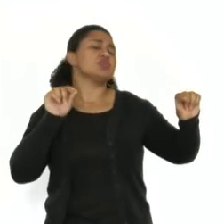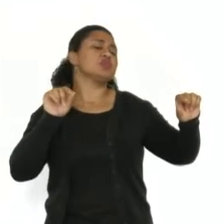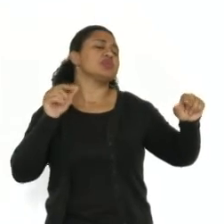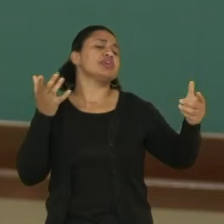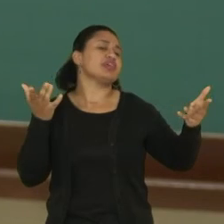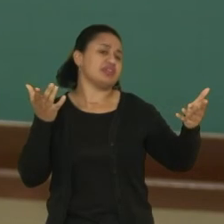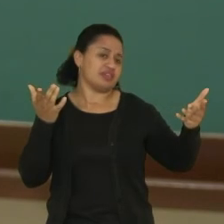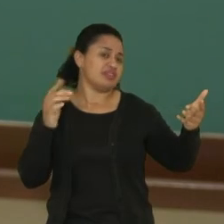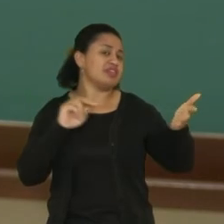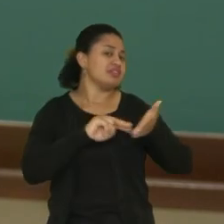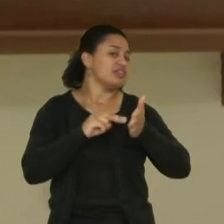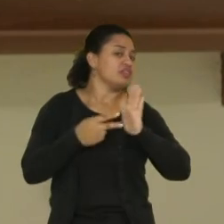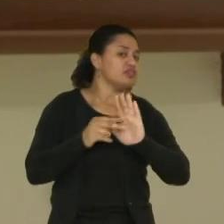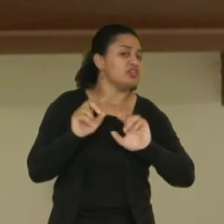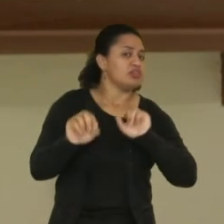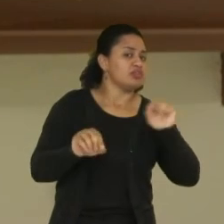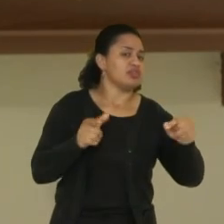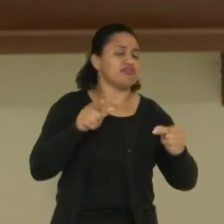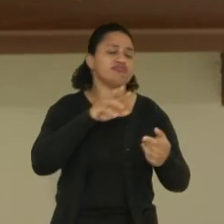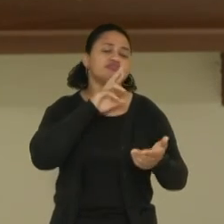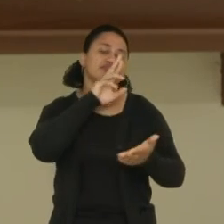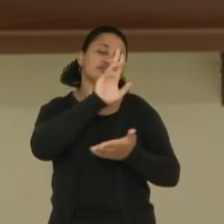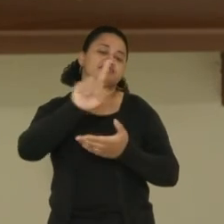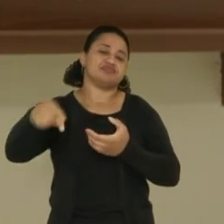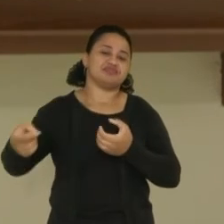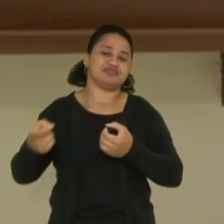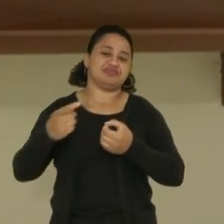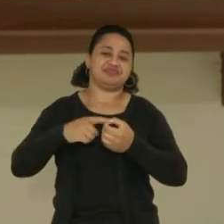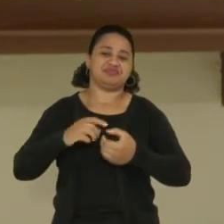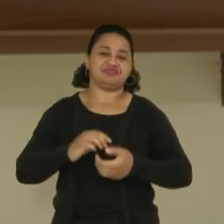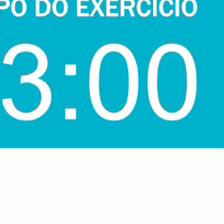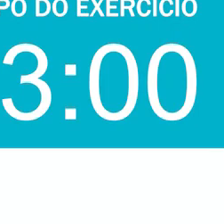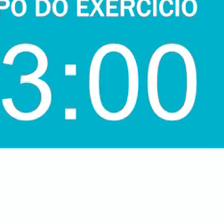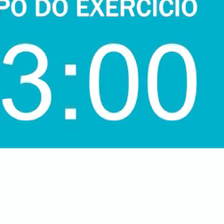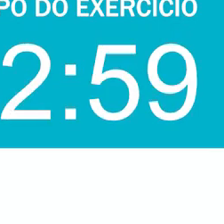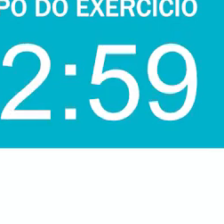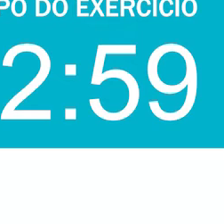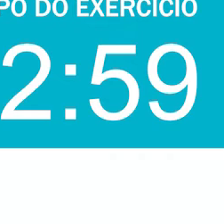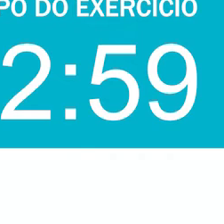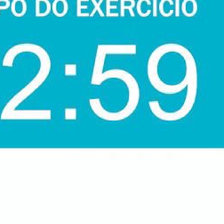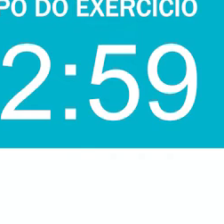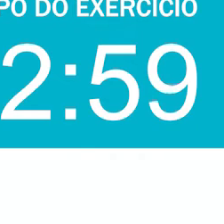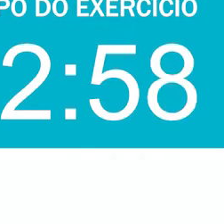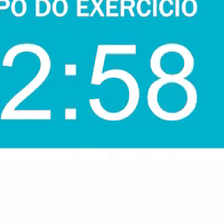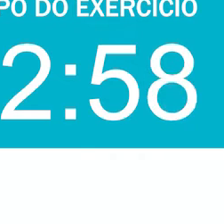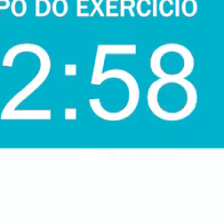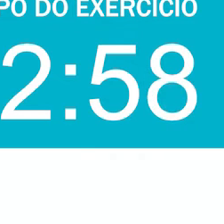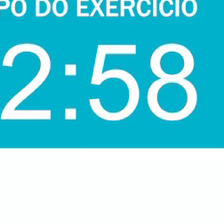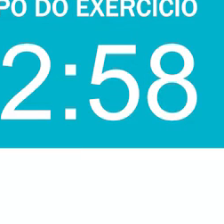Doutor honoris causa. Faz aí, eu te aguardo aqui.